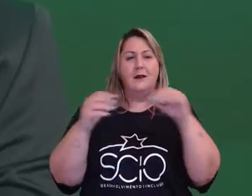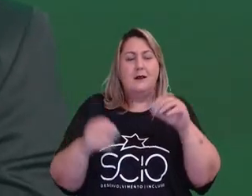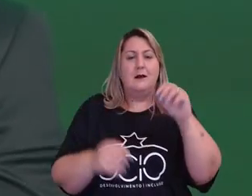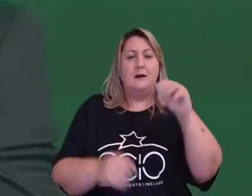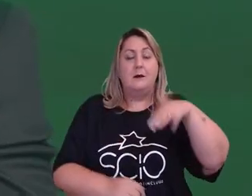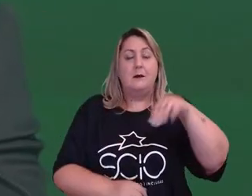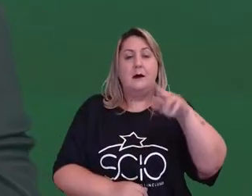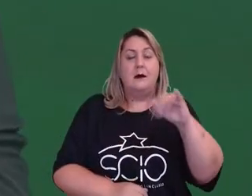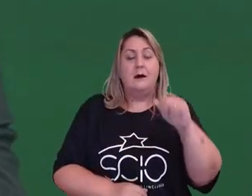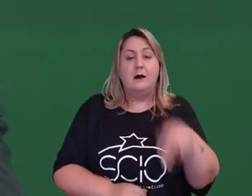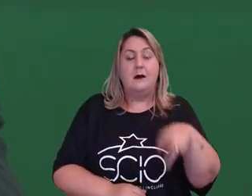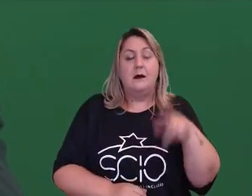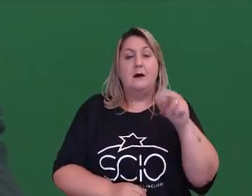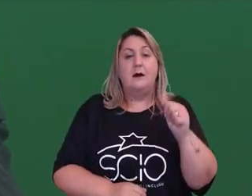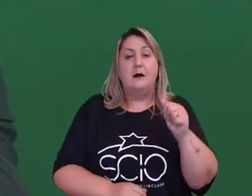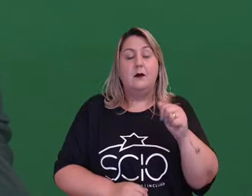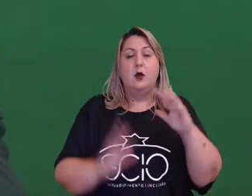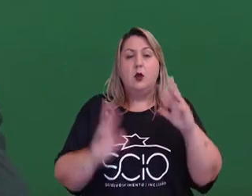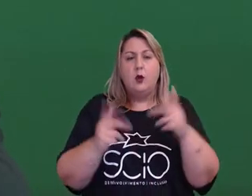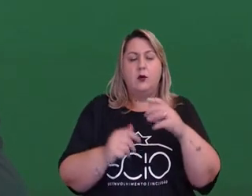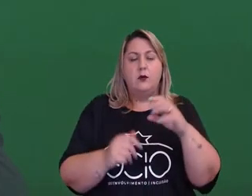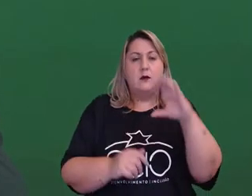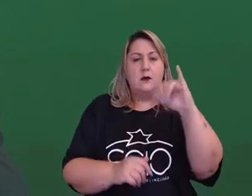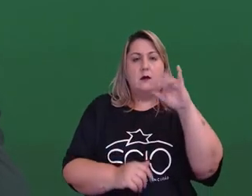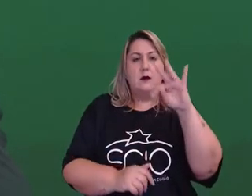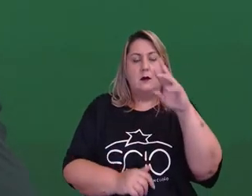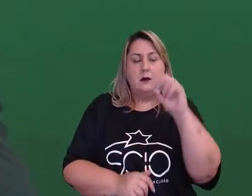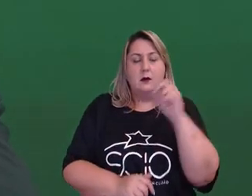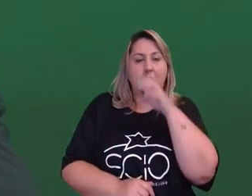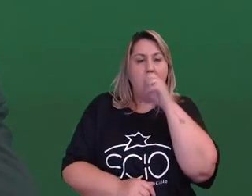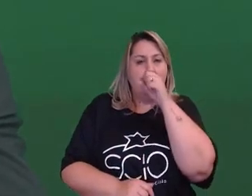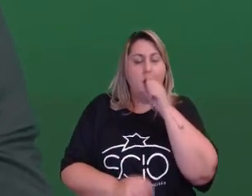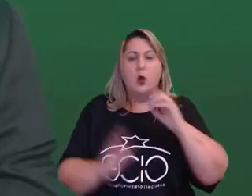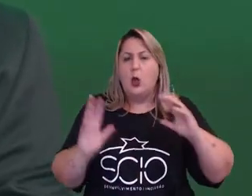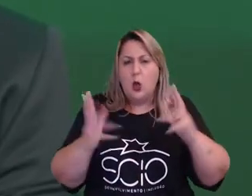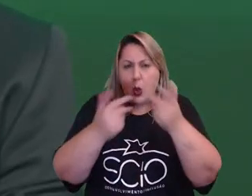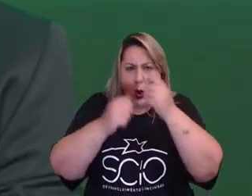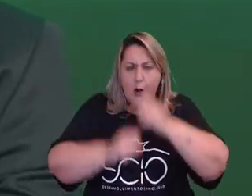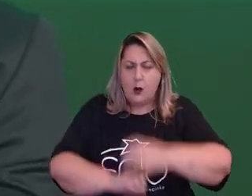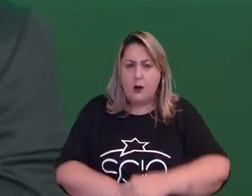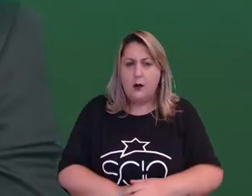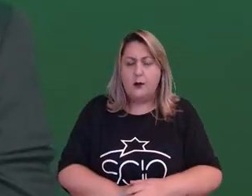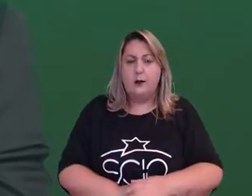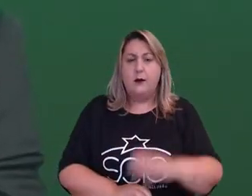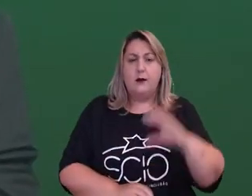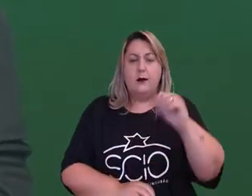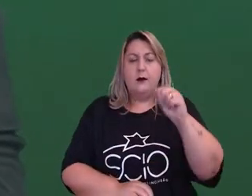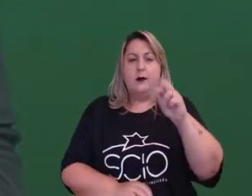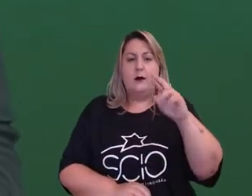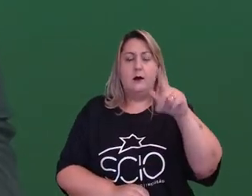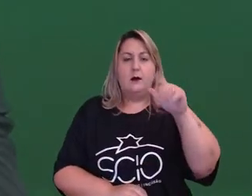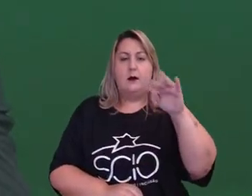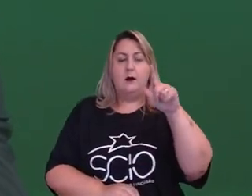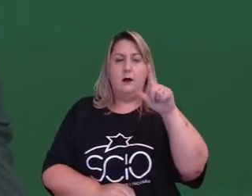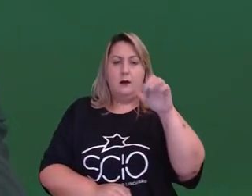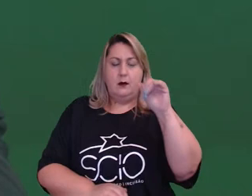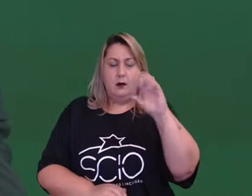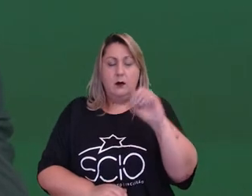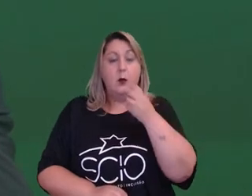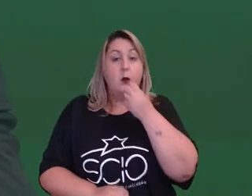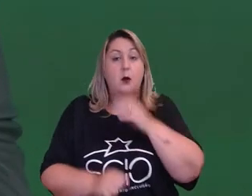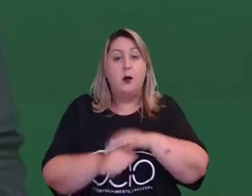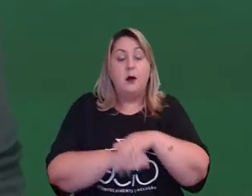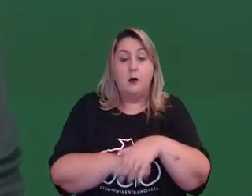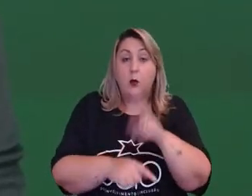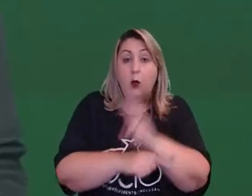Mariana, dizendo, somos todos CitruSuco. Sim, Mari, todos CitruSuco. O Carlos Alberto, dando um boa noite e vamos